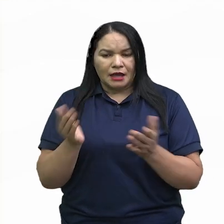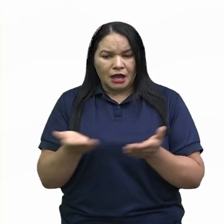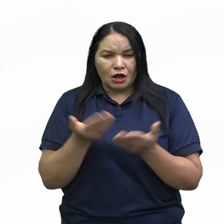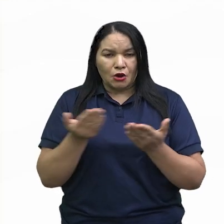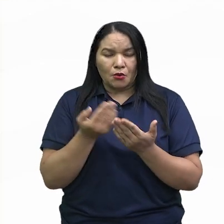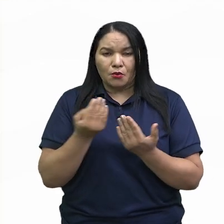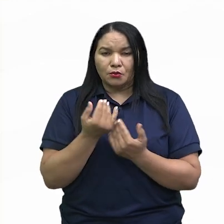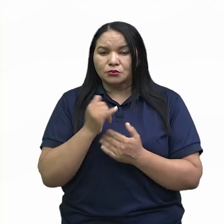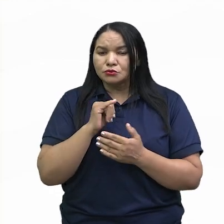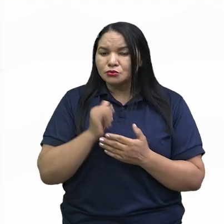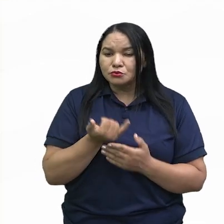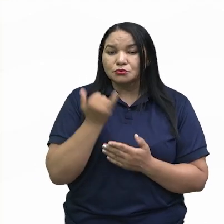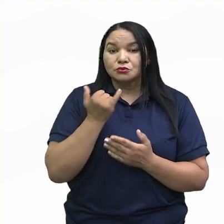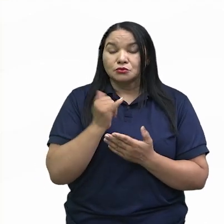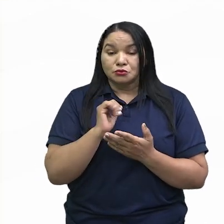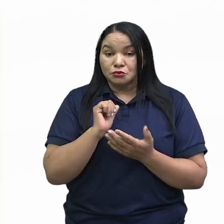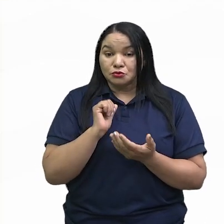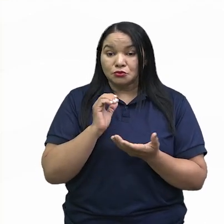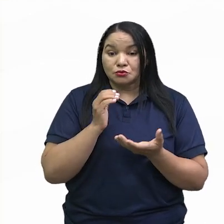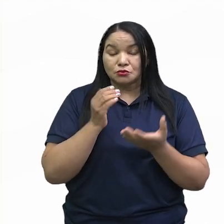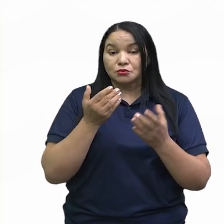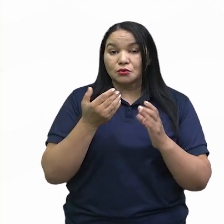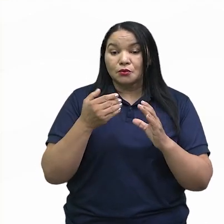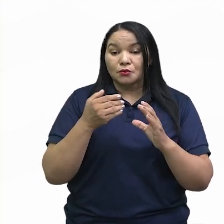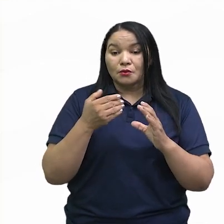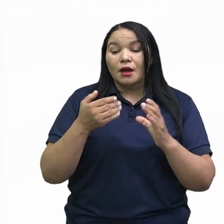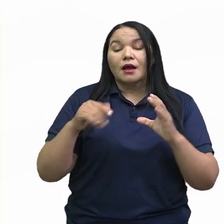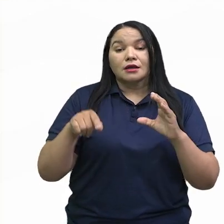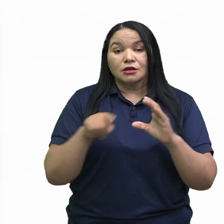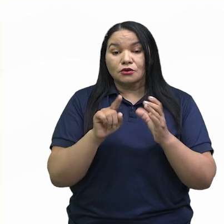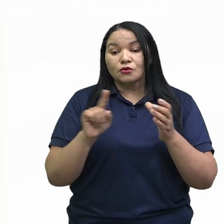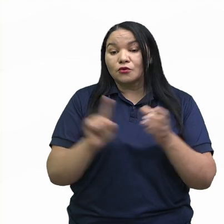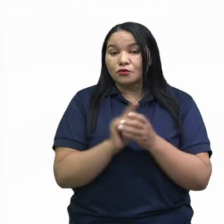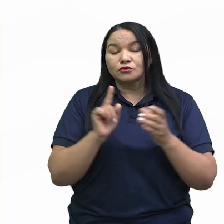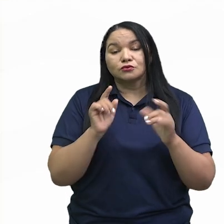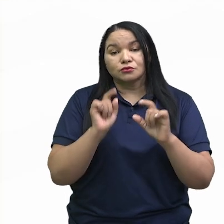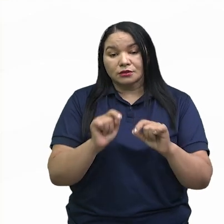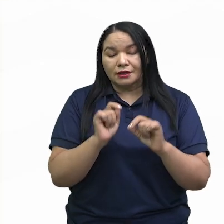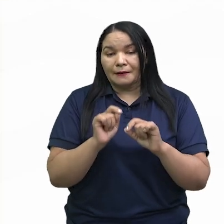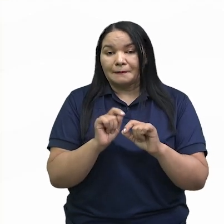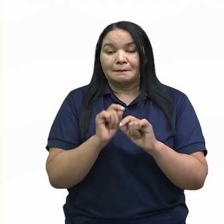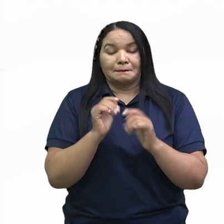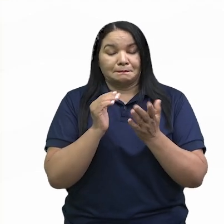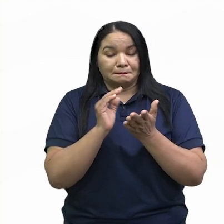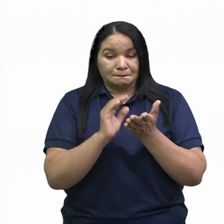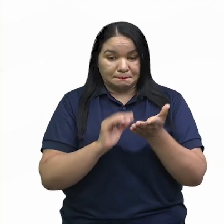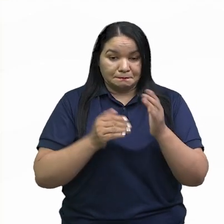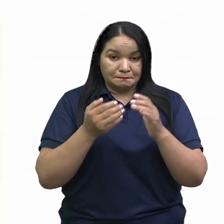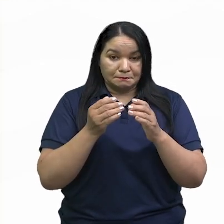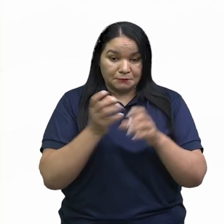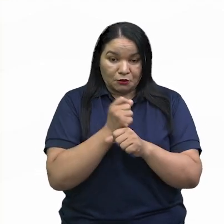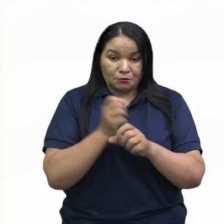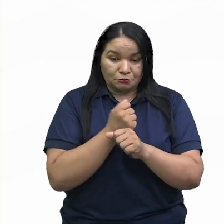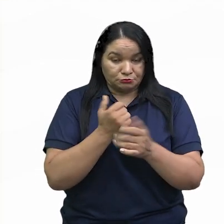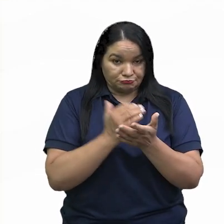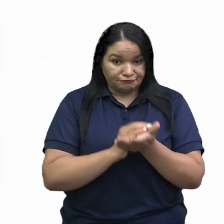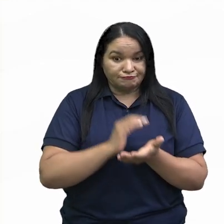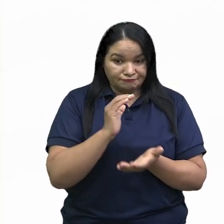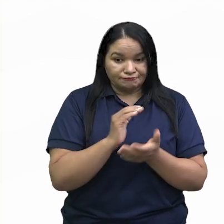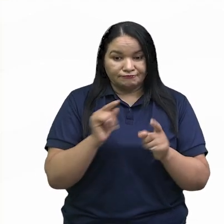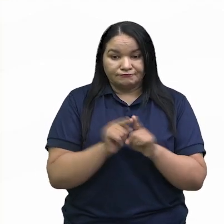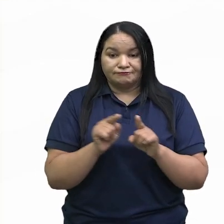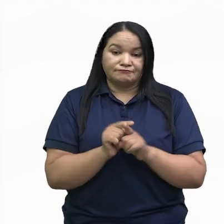já estão inclusos no montante, ou seja, no valor final. Então, aqui nós temos que o montante é igual